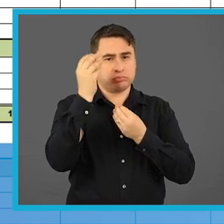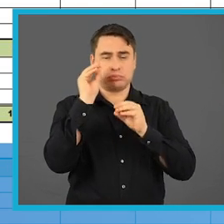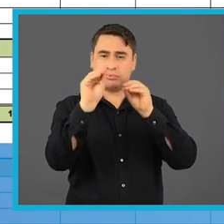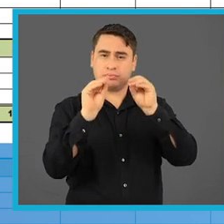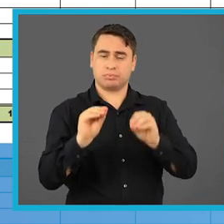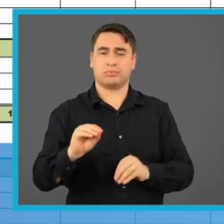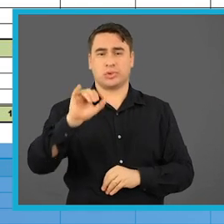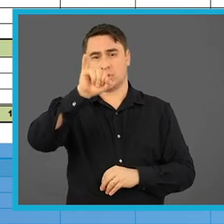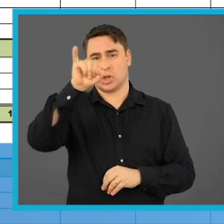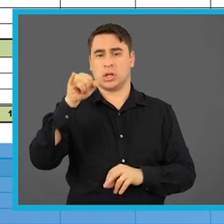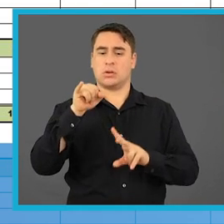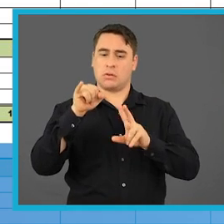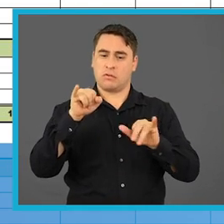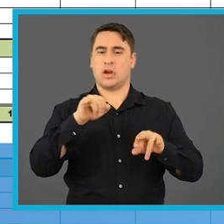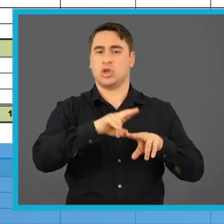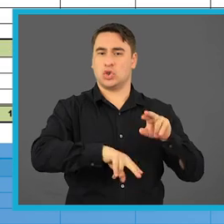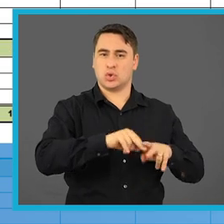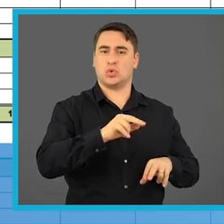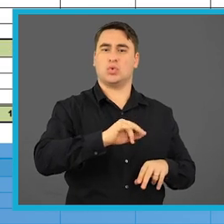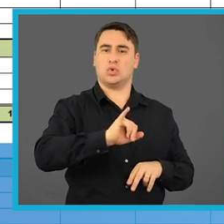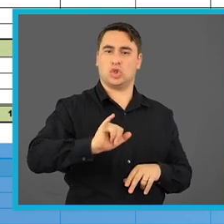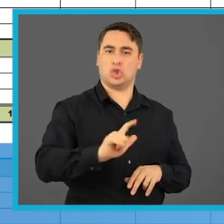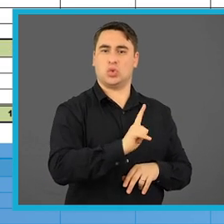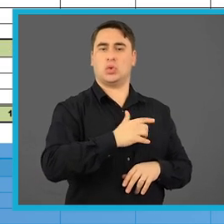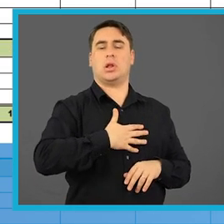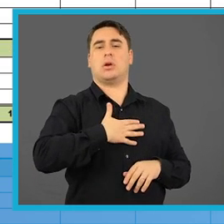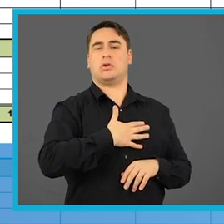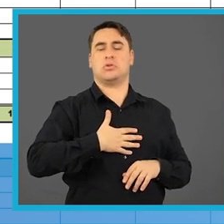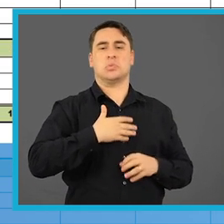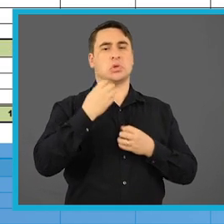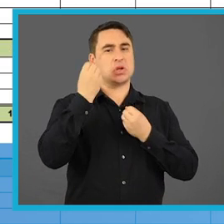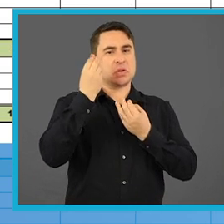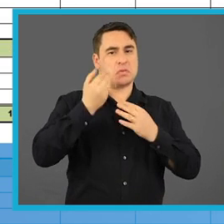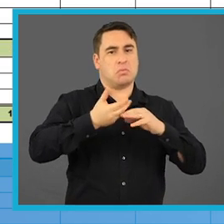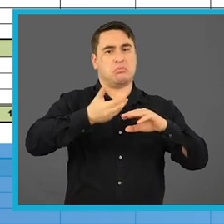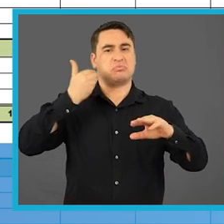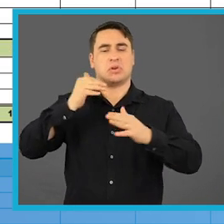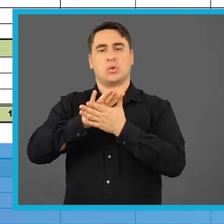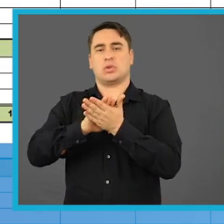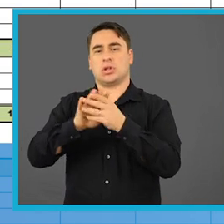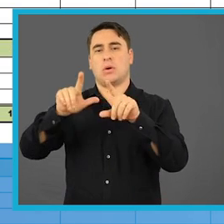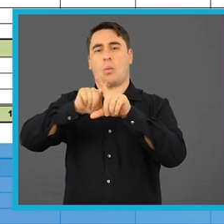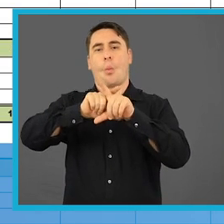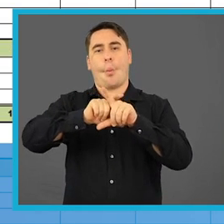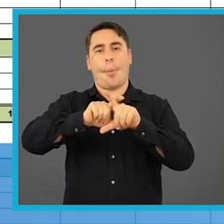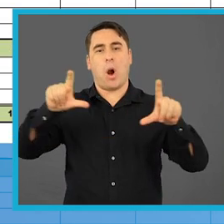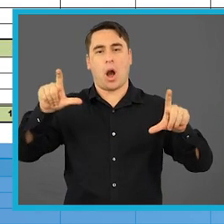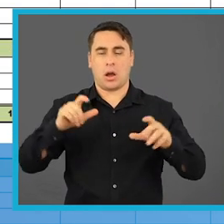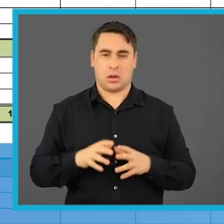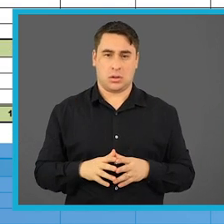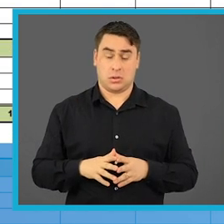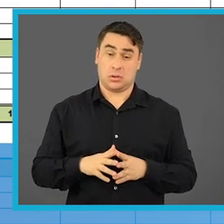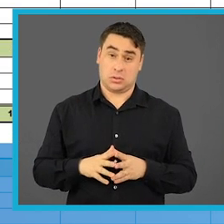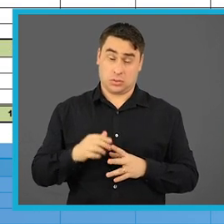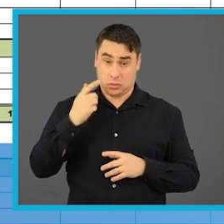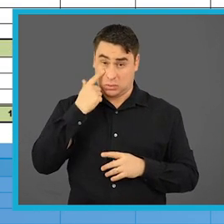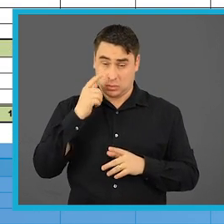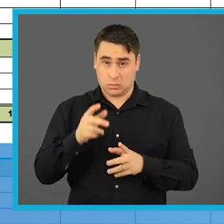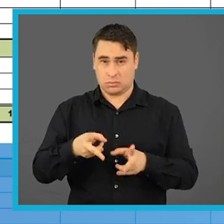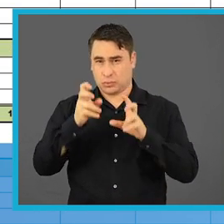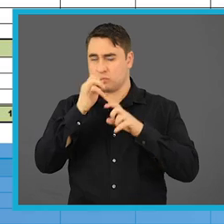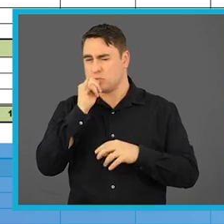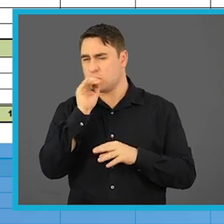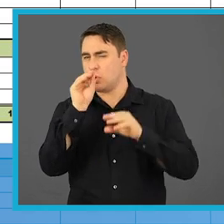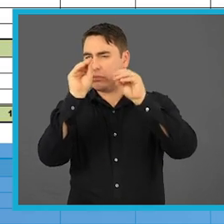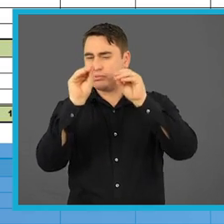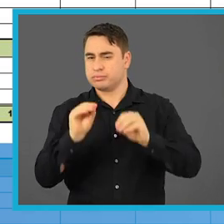janeiro, ela vai ser o saldo de junho, de julho, de agosto, porque não tem informações dentro dessa planilha. Então, por exemplo, nesse